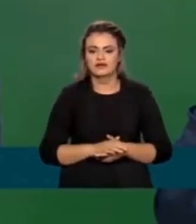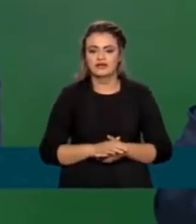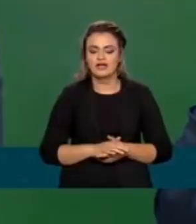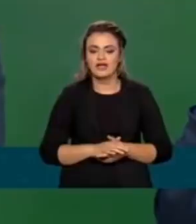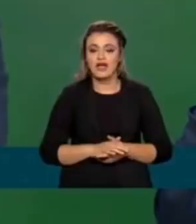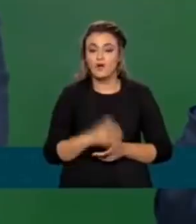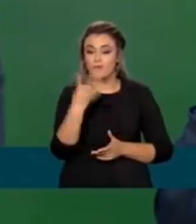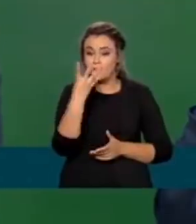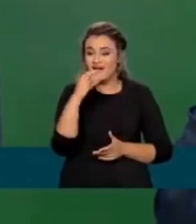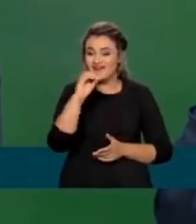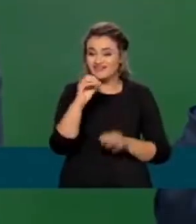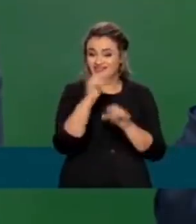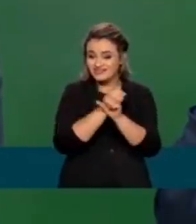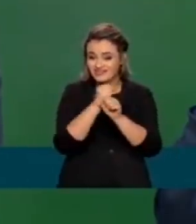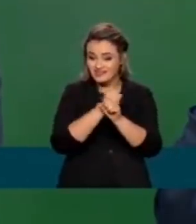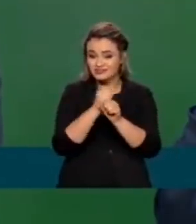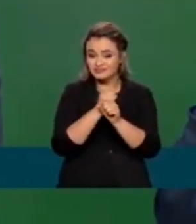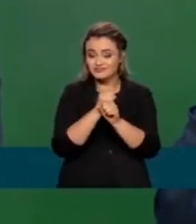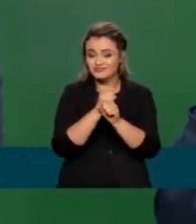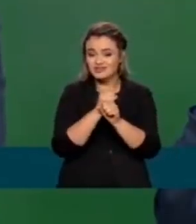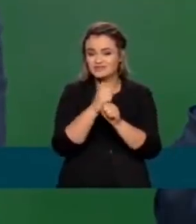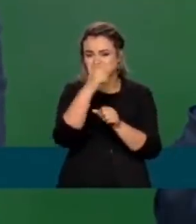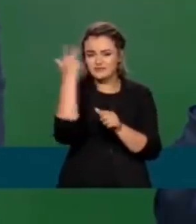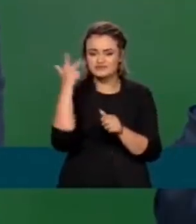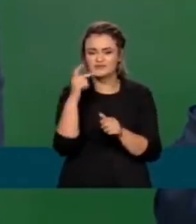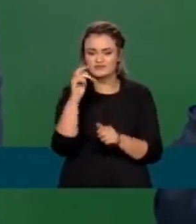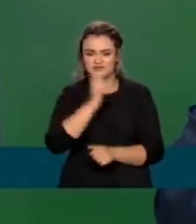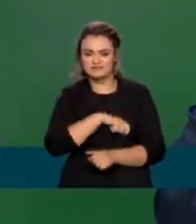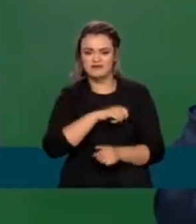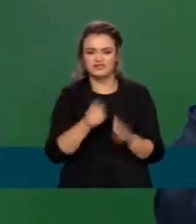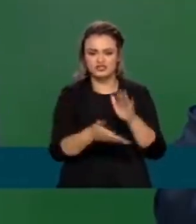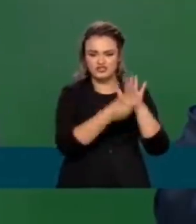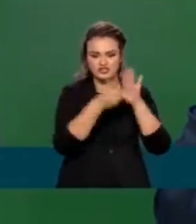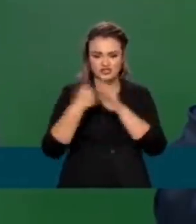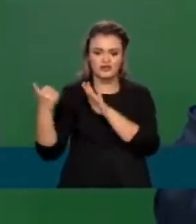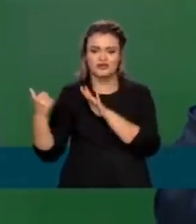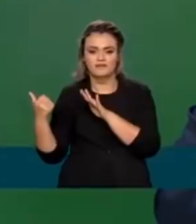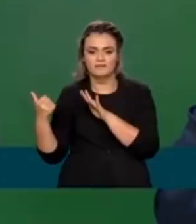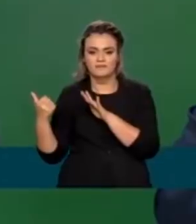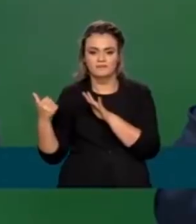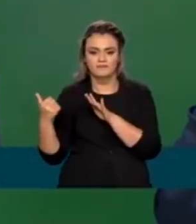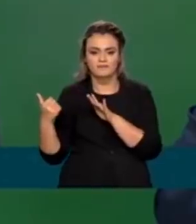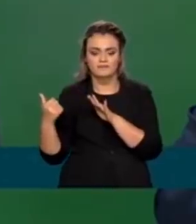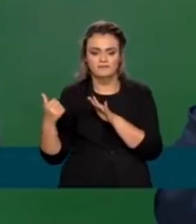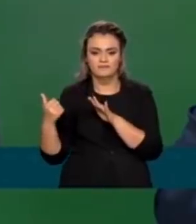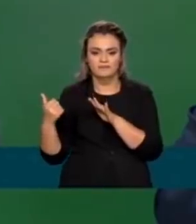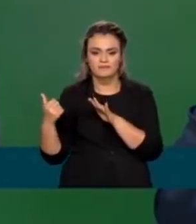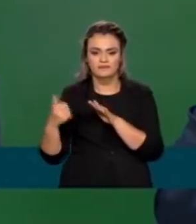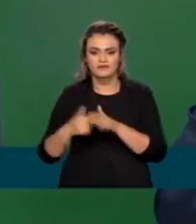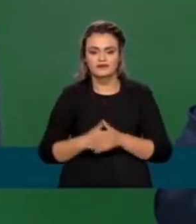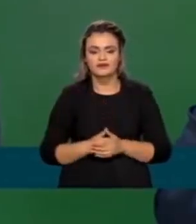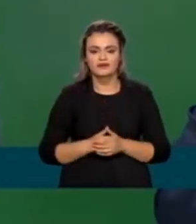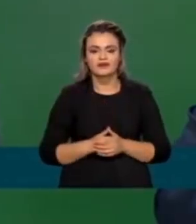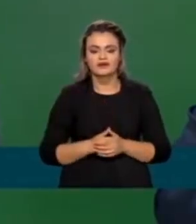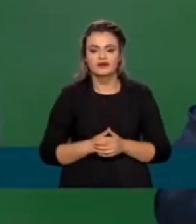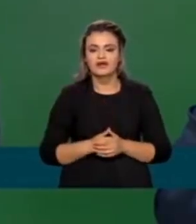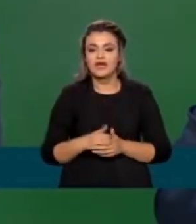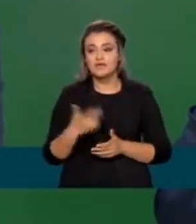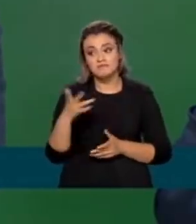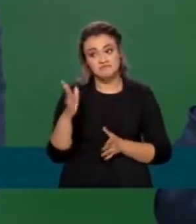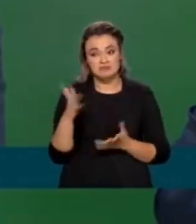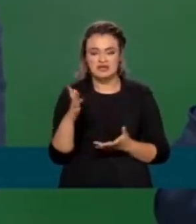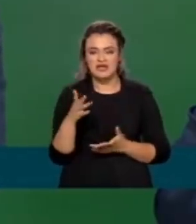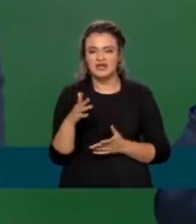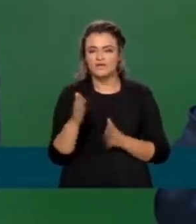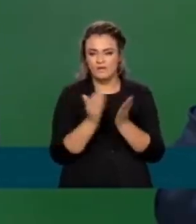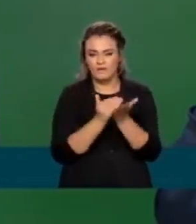40 anos de gente como essa, fazendo mal ao Brasil. Por incrível que pareça, eu comecei com um